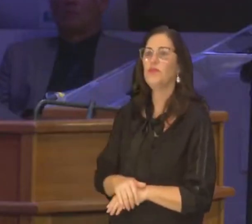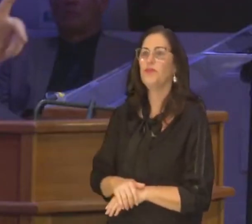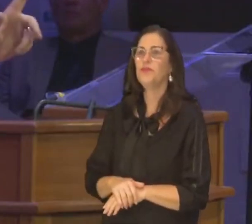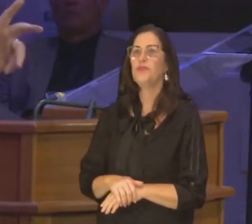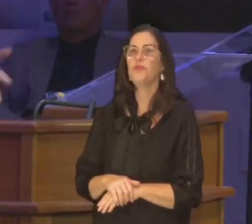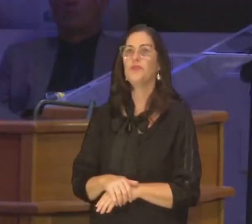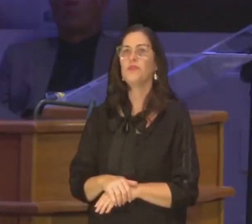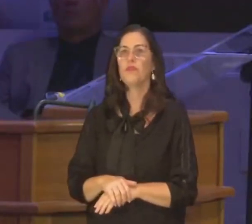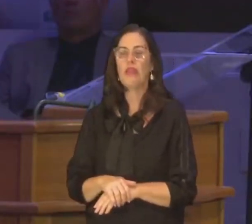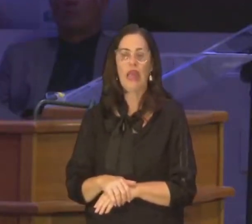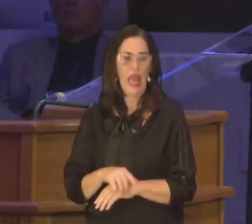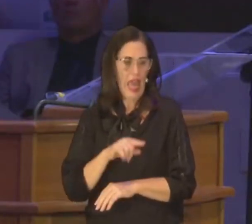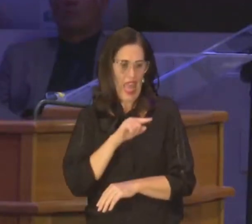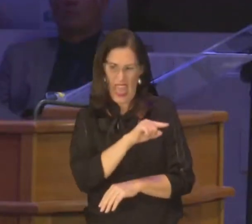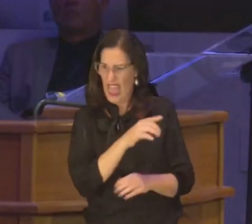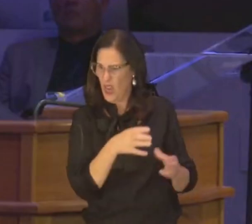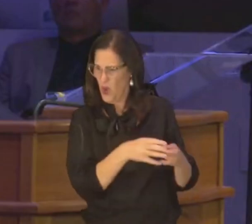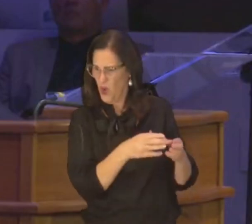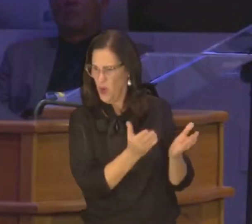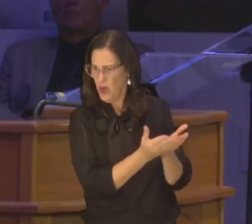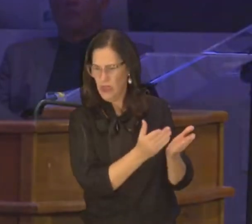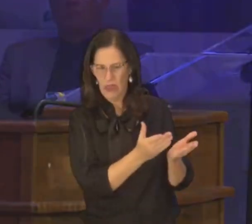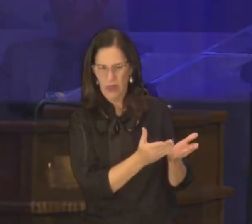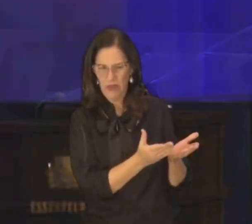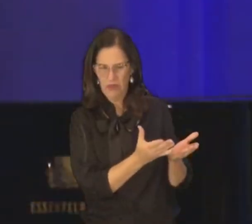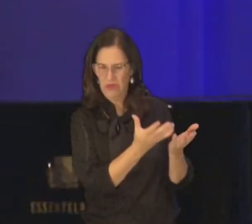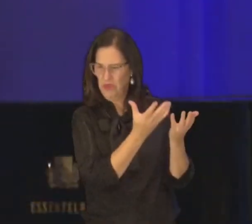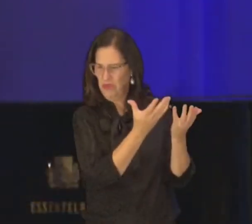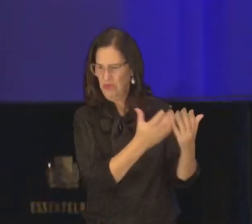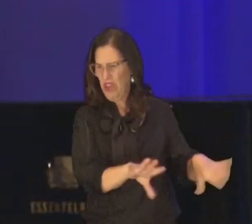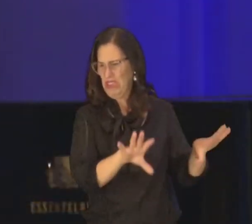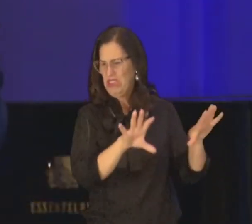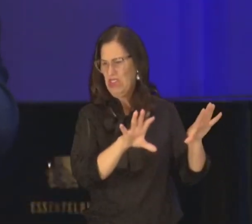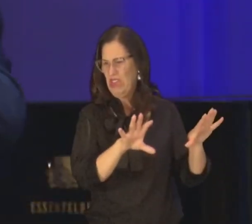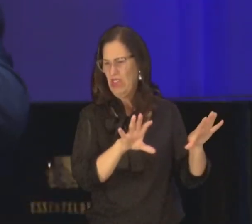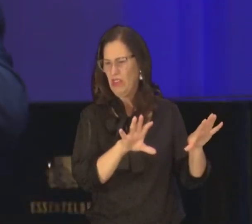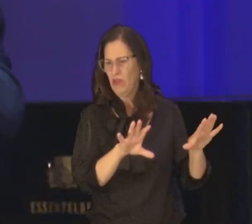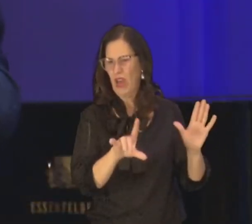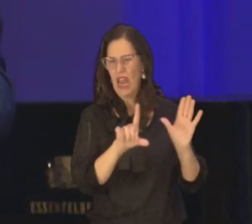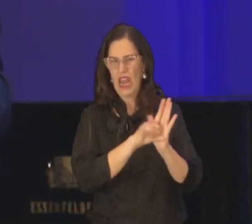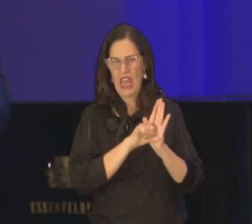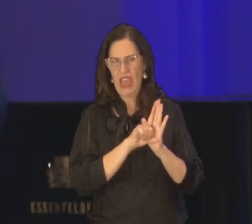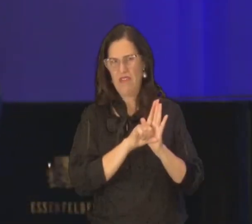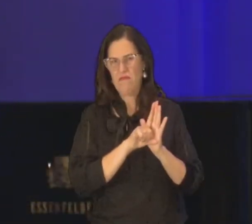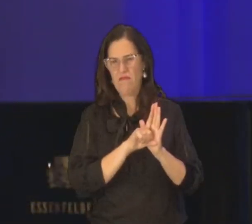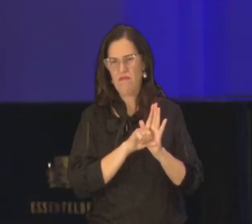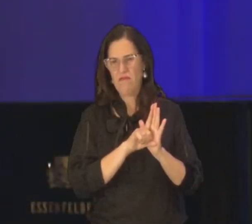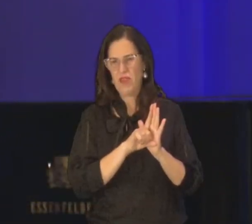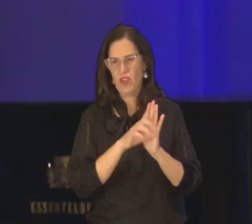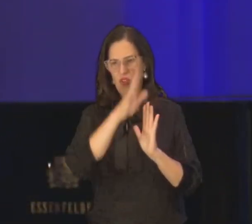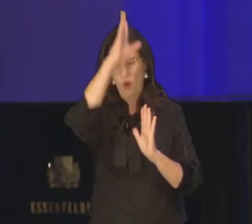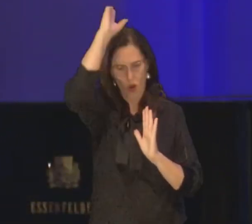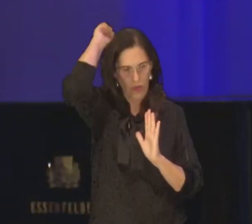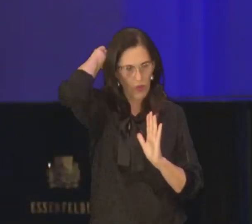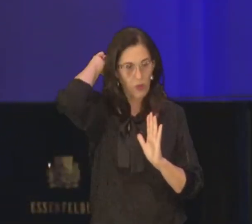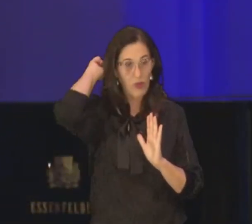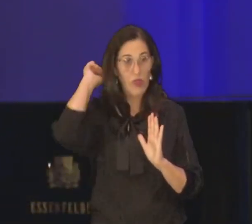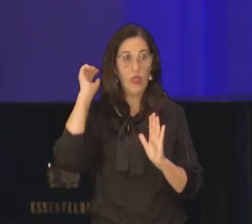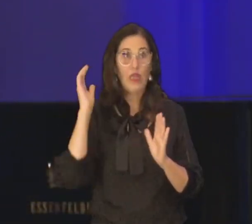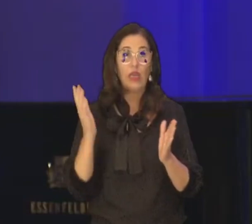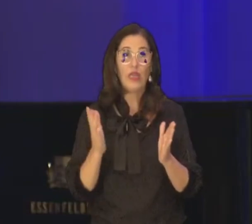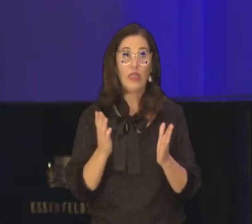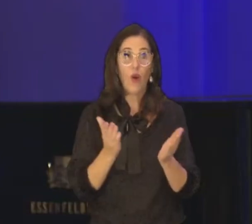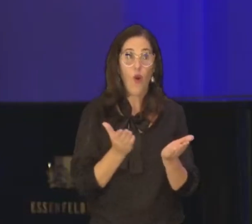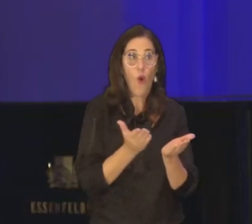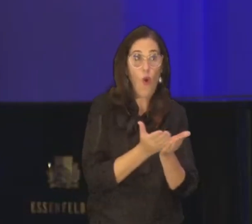Eles não aceitam as determinações legais. E o que acontece? Os cristãos passam a conviver